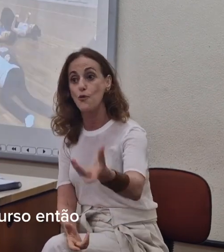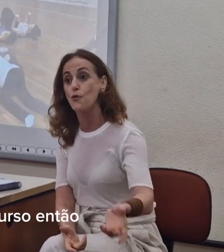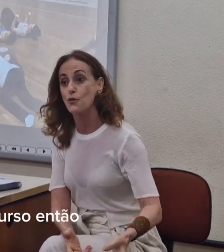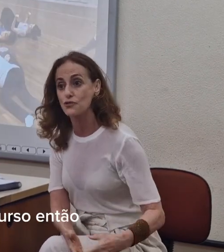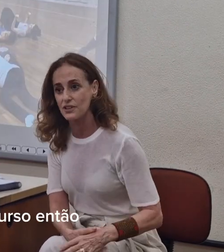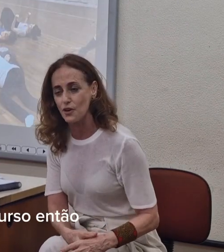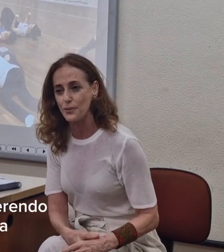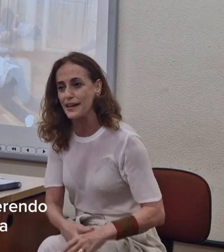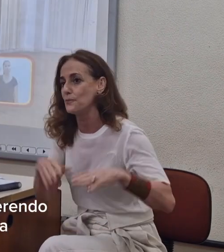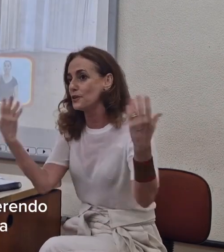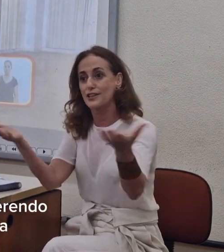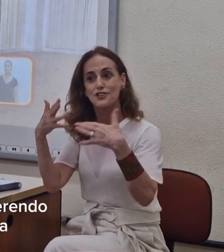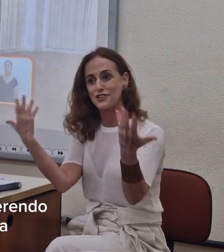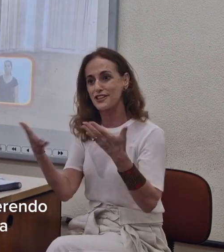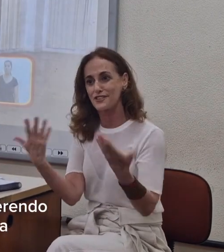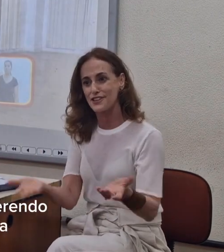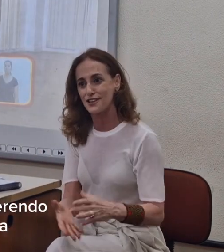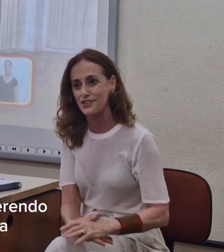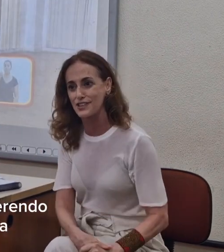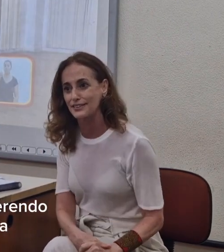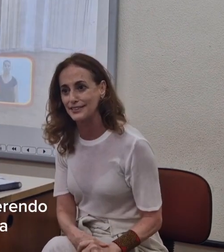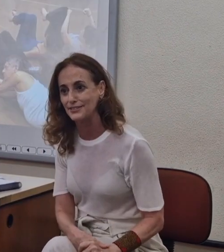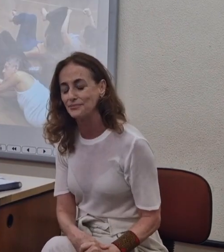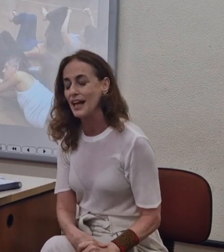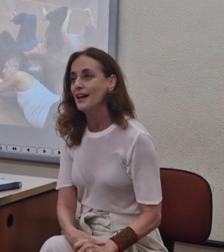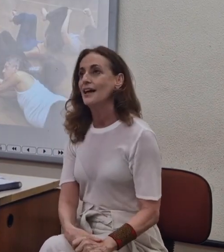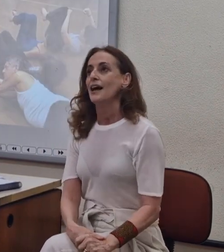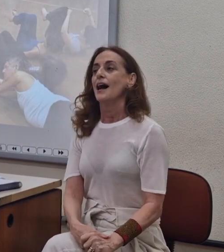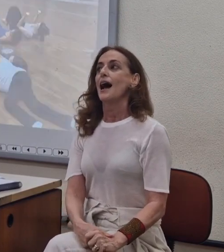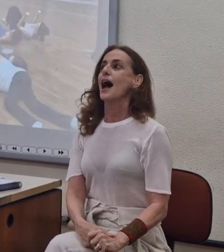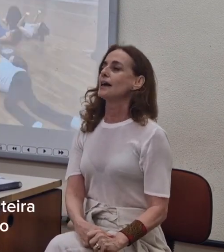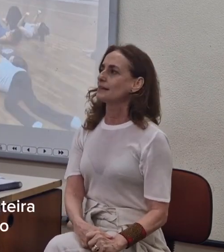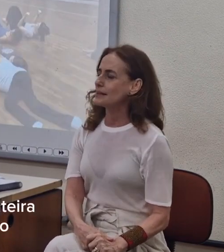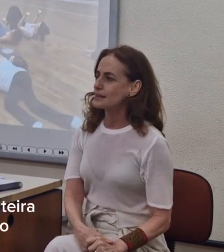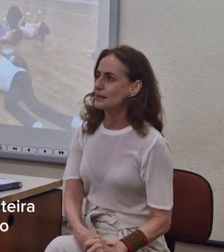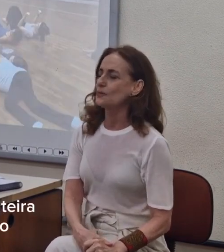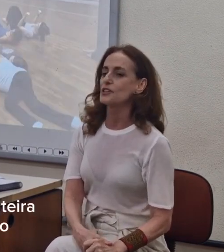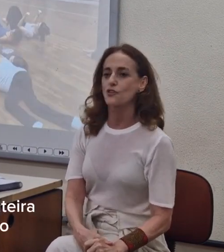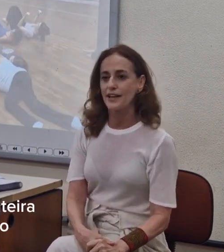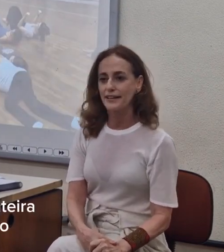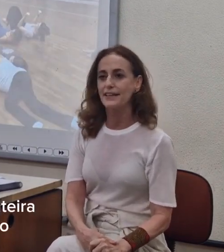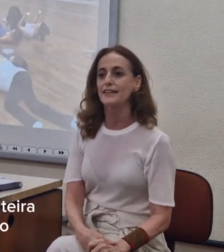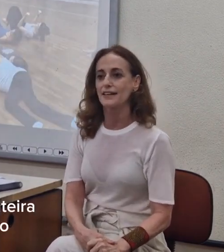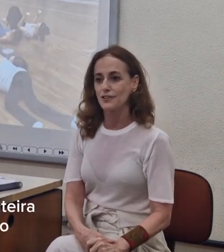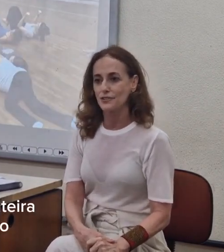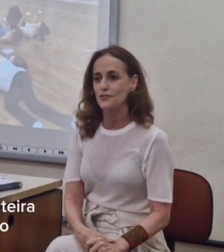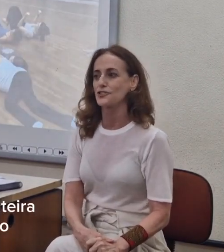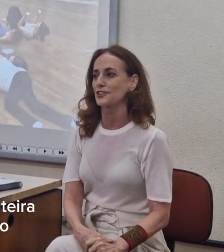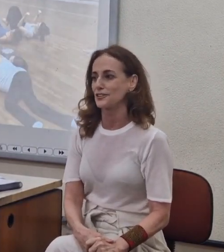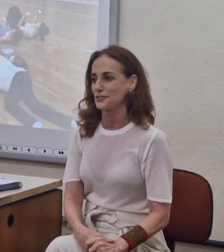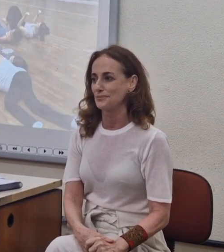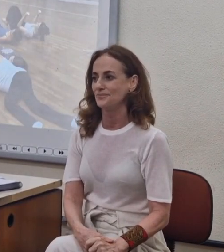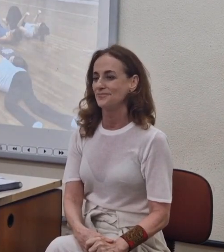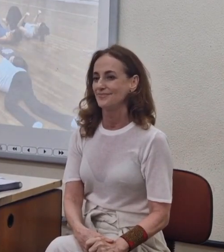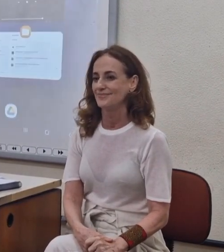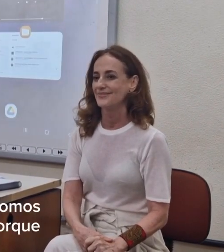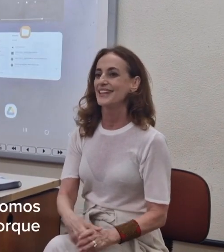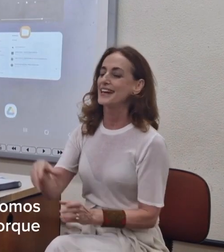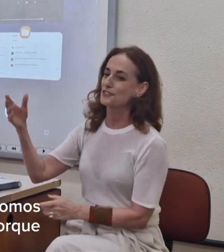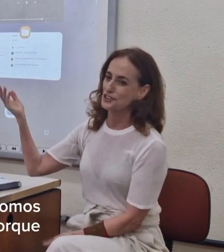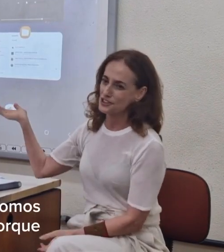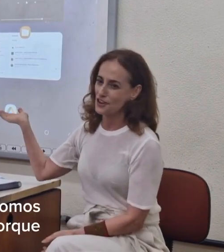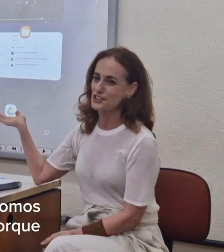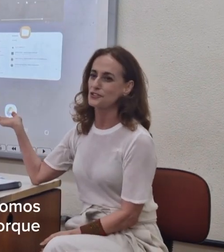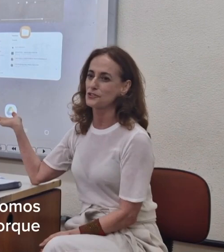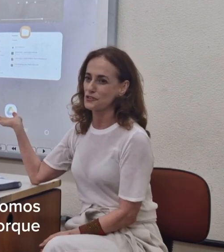podia abrir um concurso então, porque era muita gente querendo fazer aula de dança. Ah, tem sim, uma escola inteira lá no Rio de Janeiro.